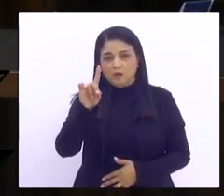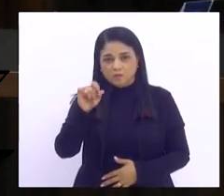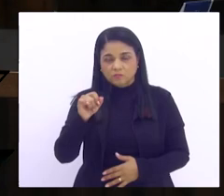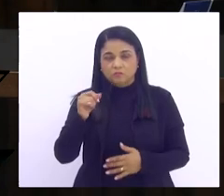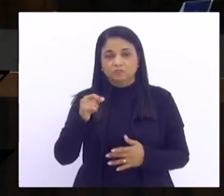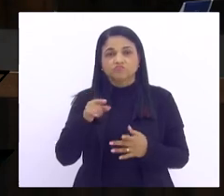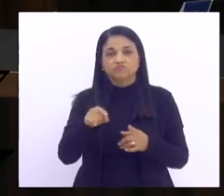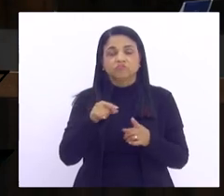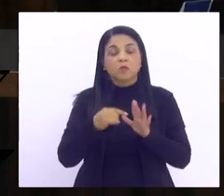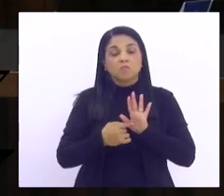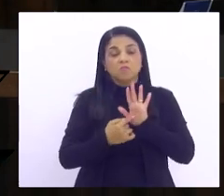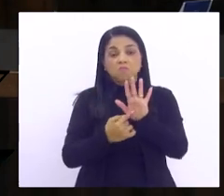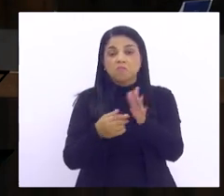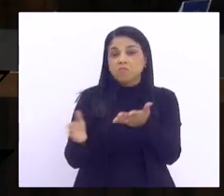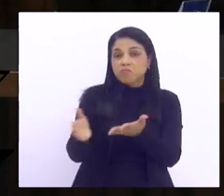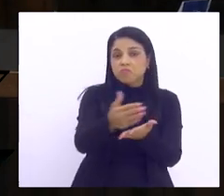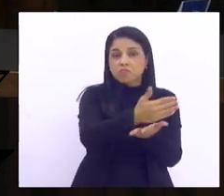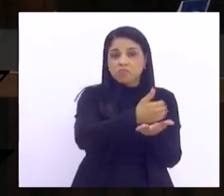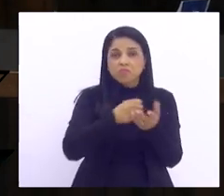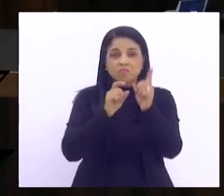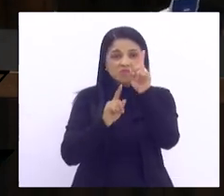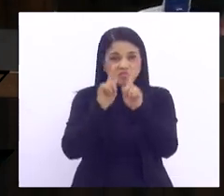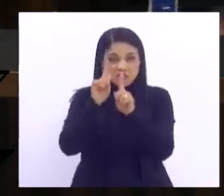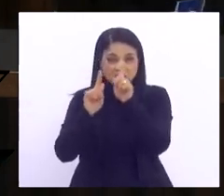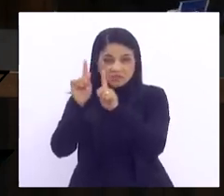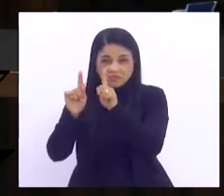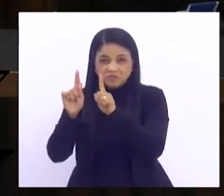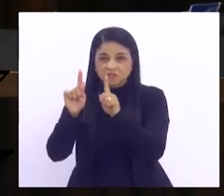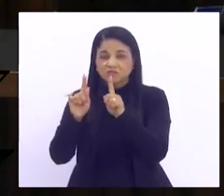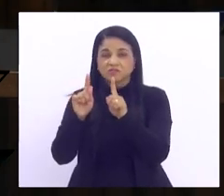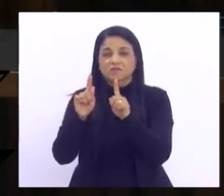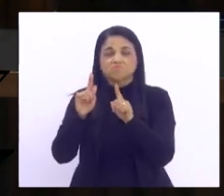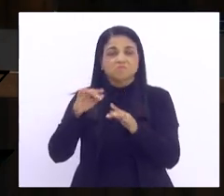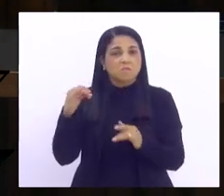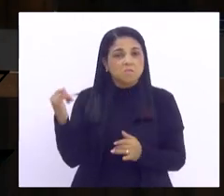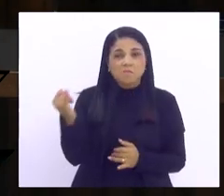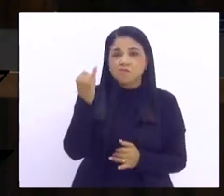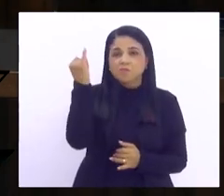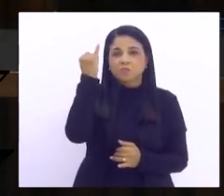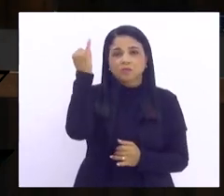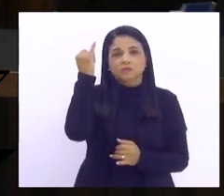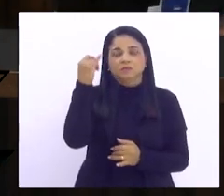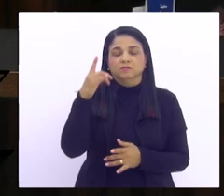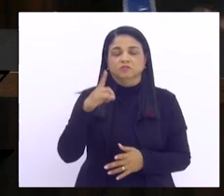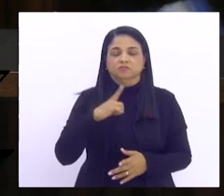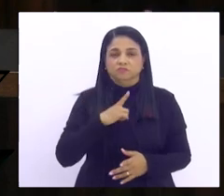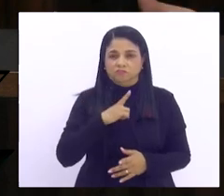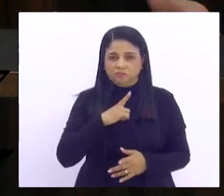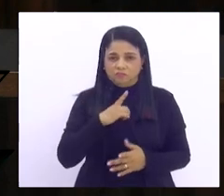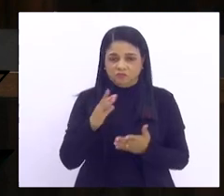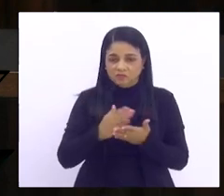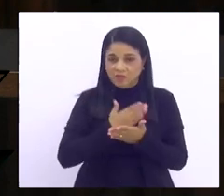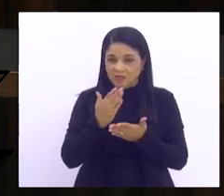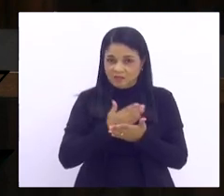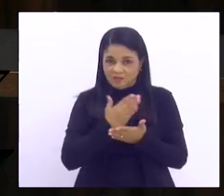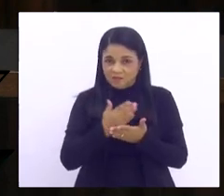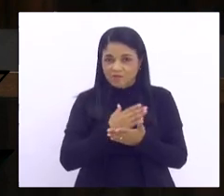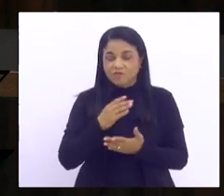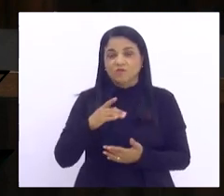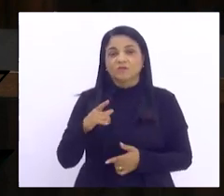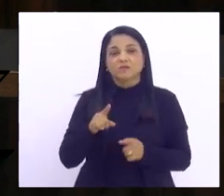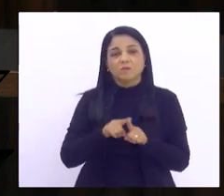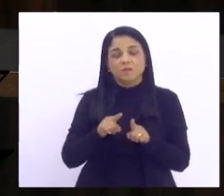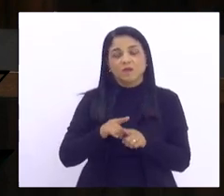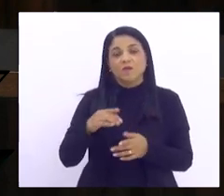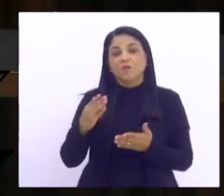as tais estatísticas. Então, é muito importante que nós tenhamos esse livro. E, por fim, tem o livro da doutora